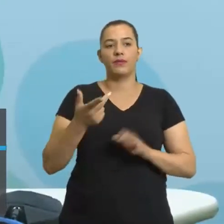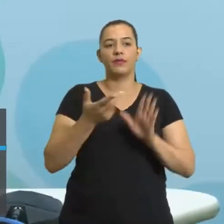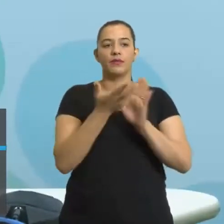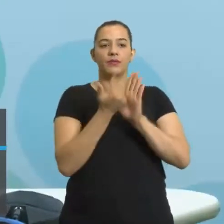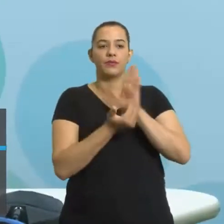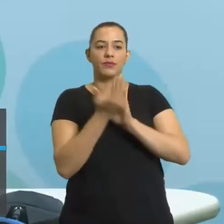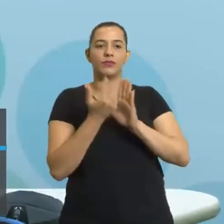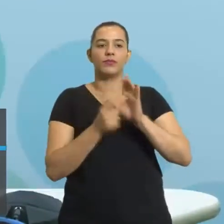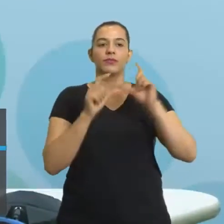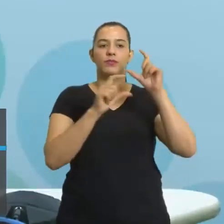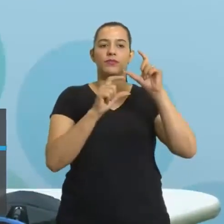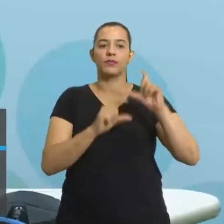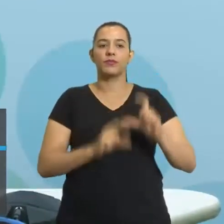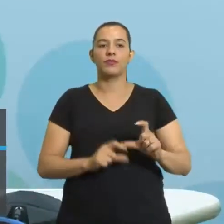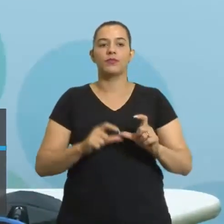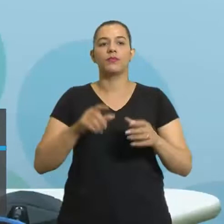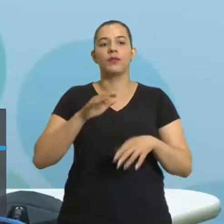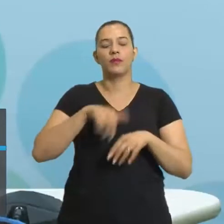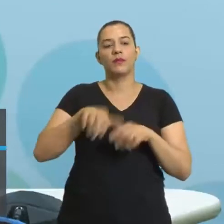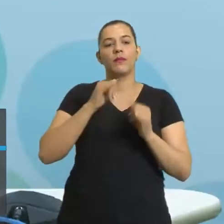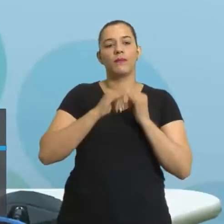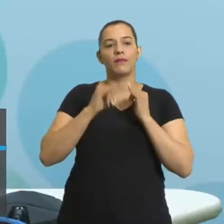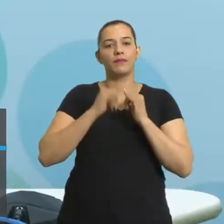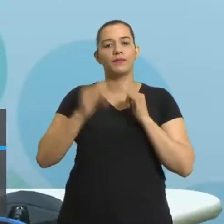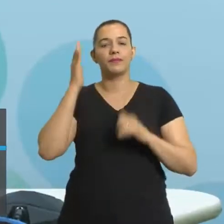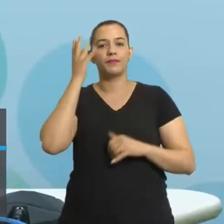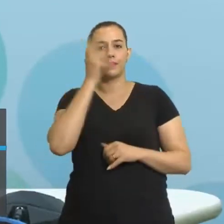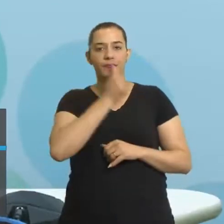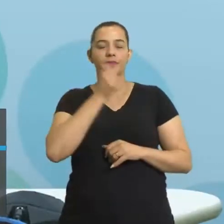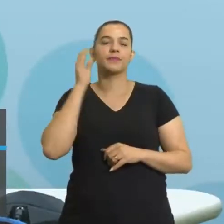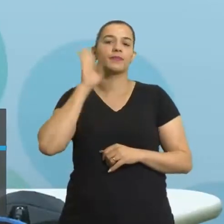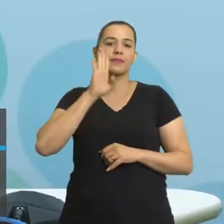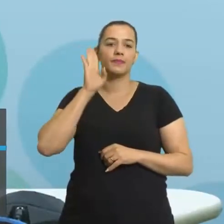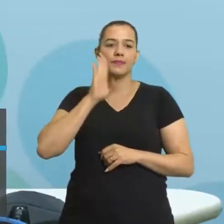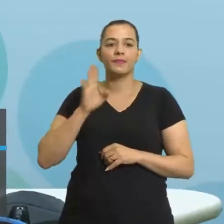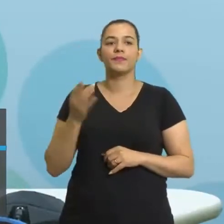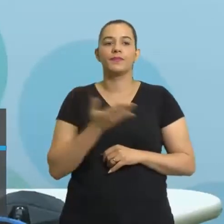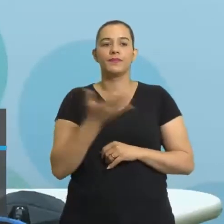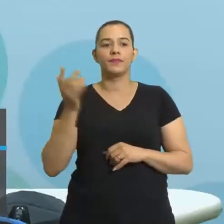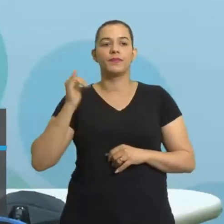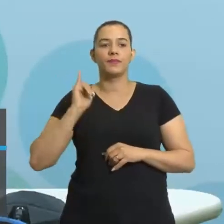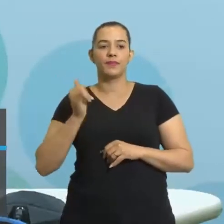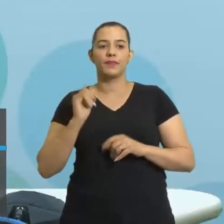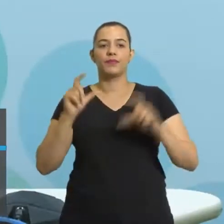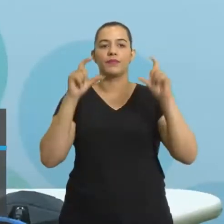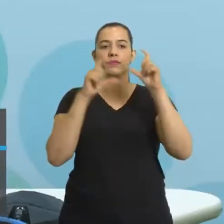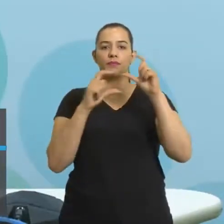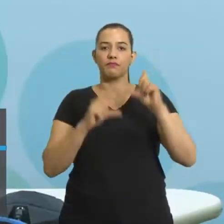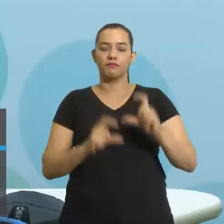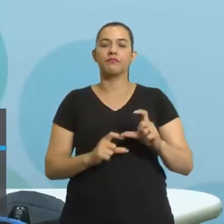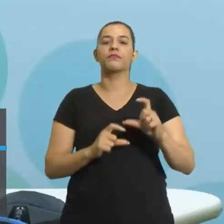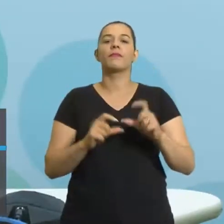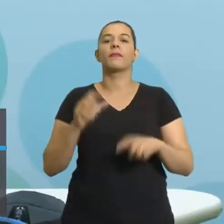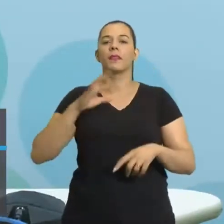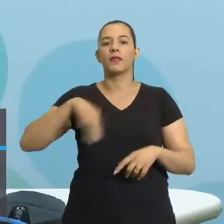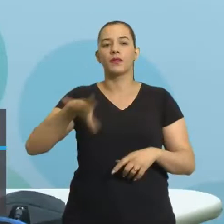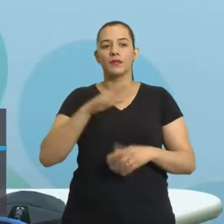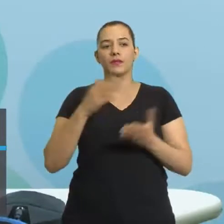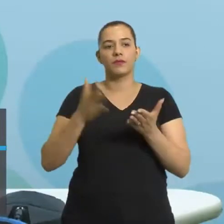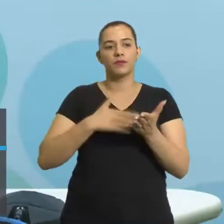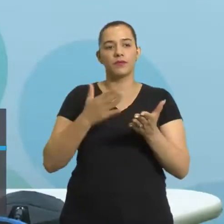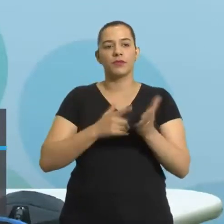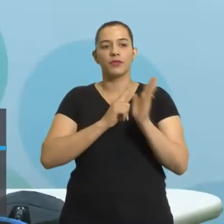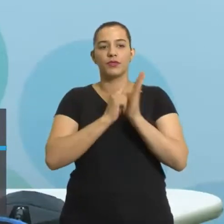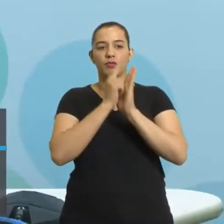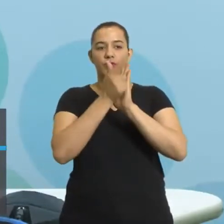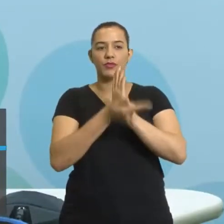se divertirem. Então, eu acho que realmente a história em quadrinho é um gênero aí